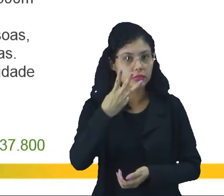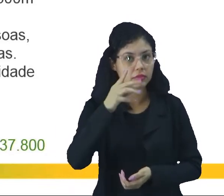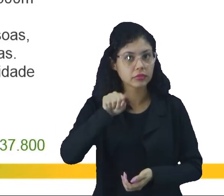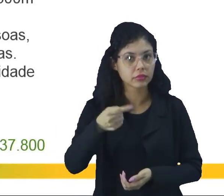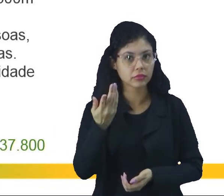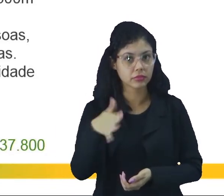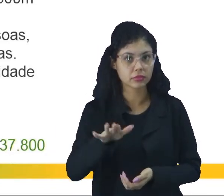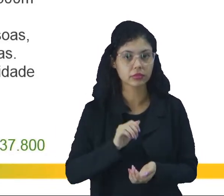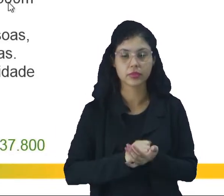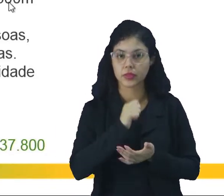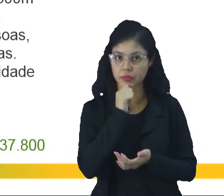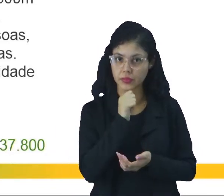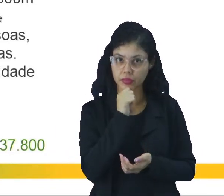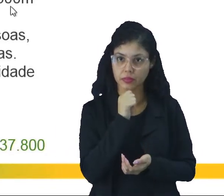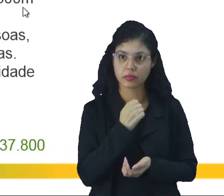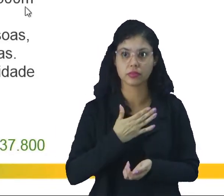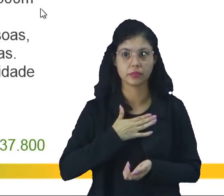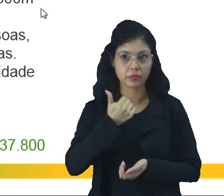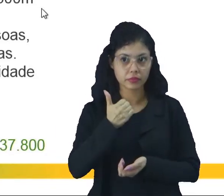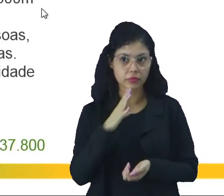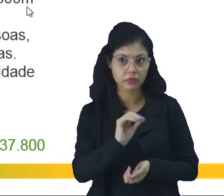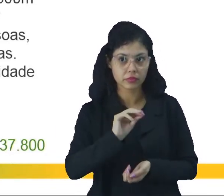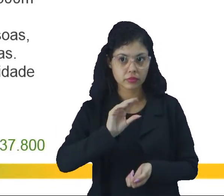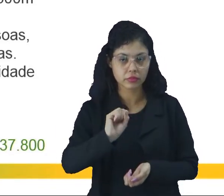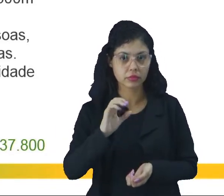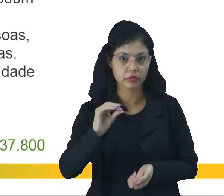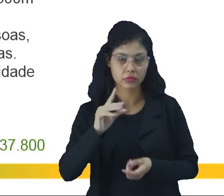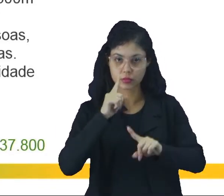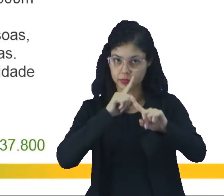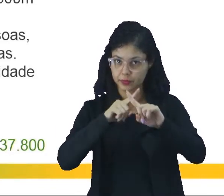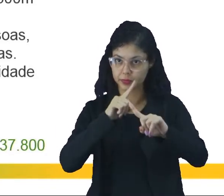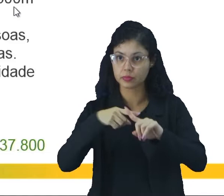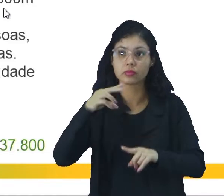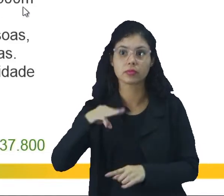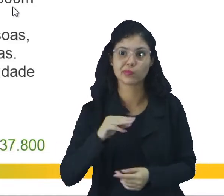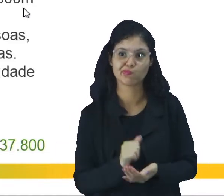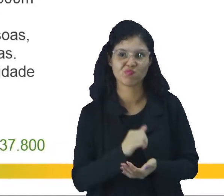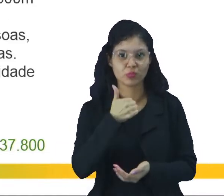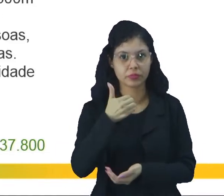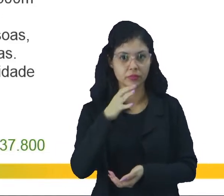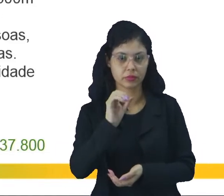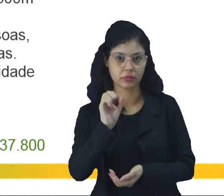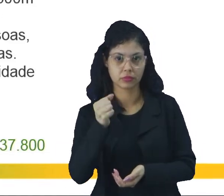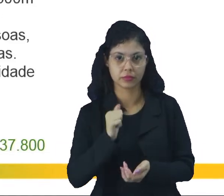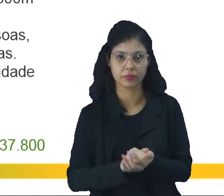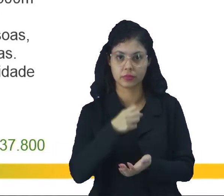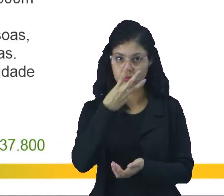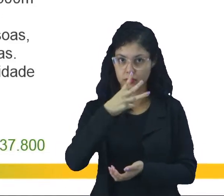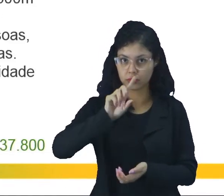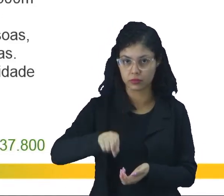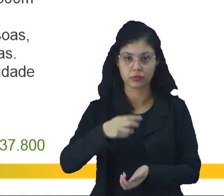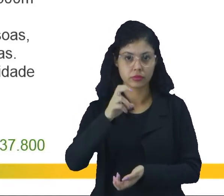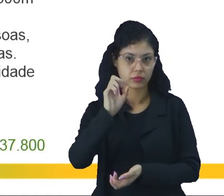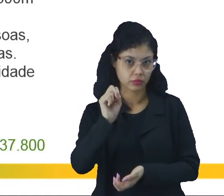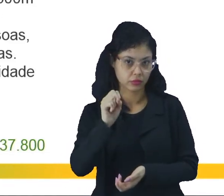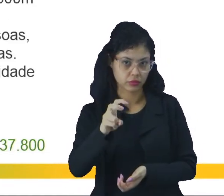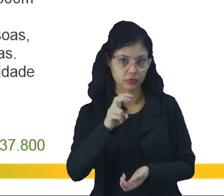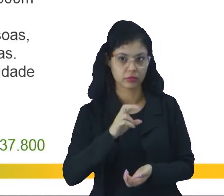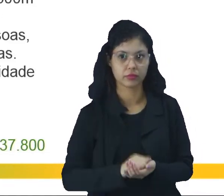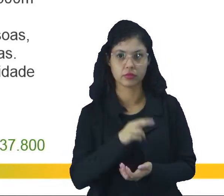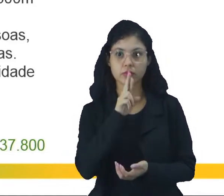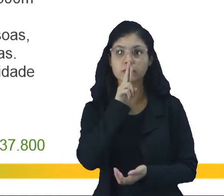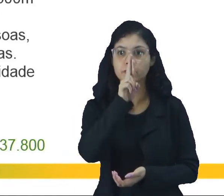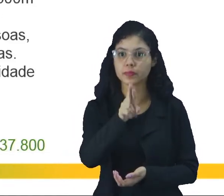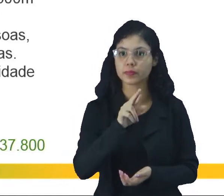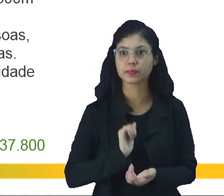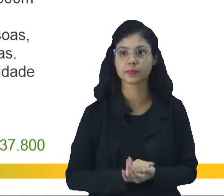cada metro quadrado e a minha área é 10.800 metros quadrados, é só multiplicar quem? 10.800 por 3,5. Olha o